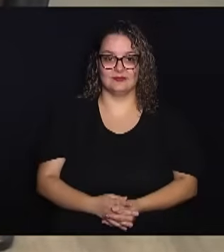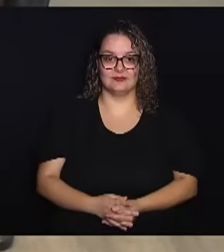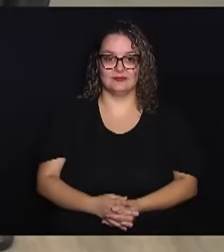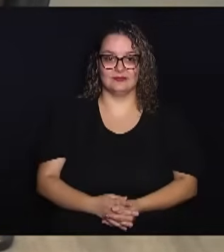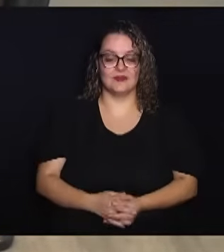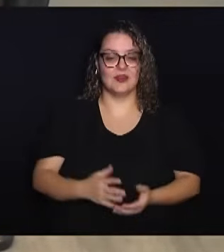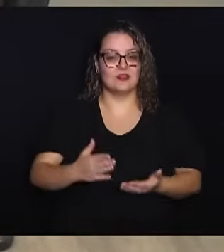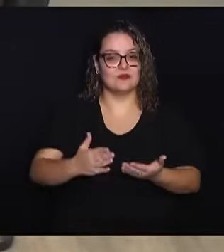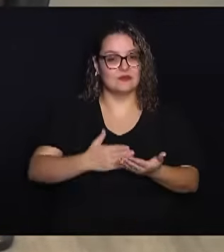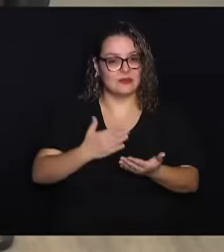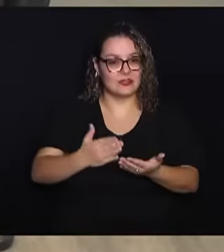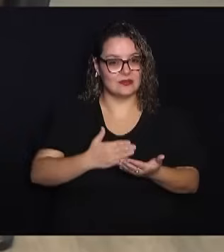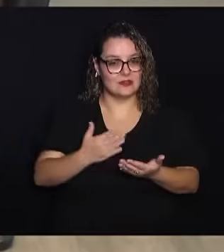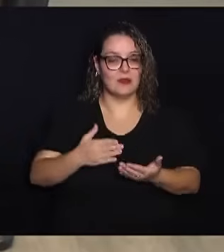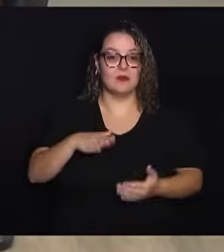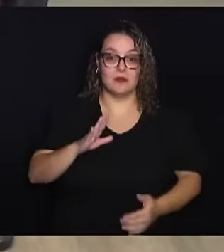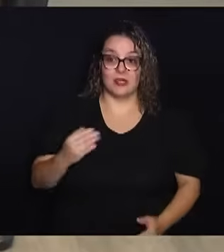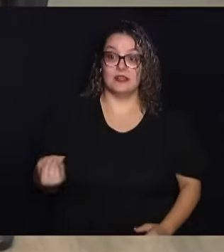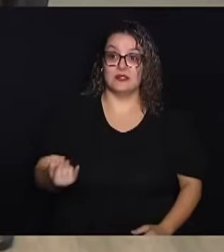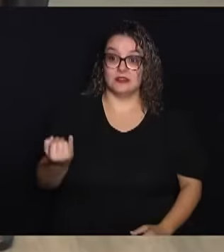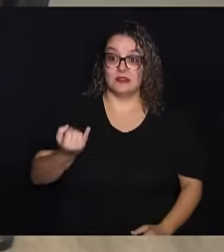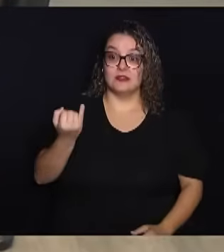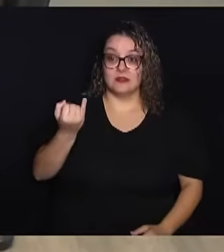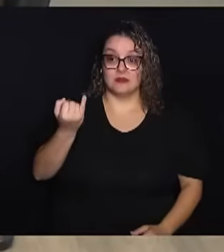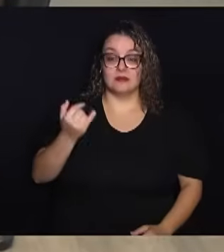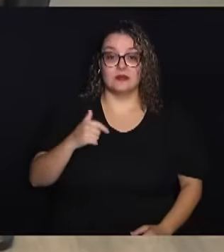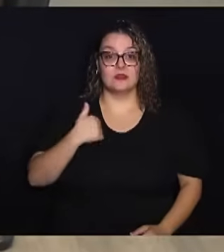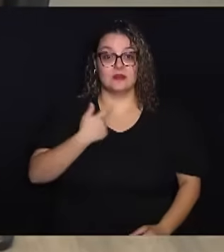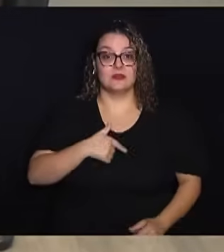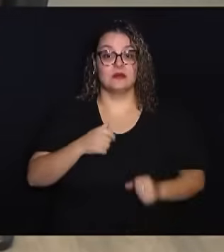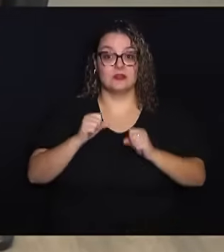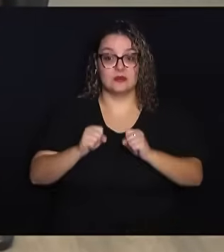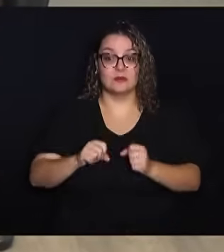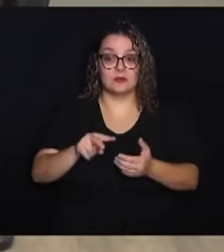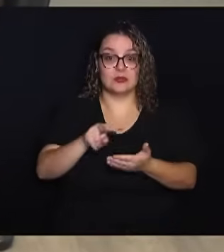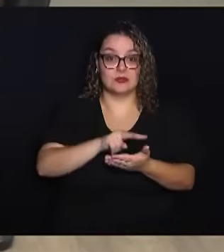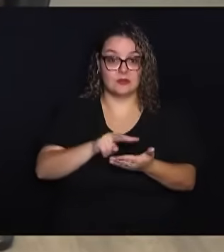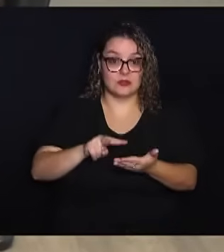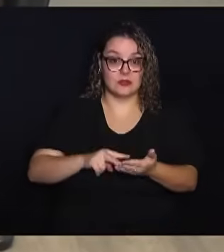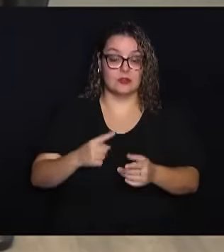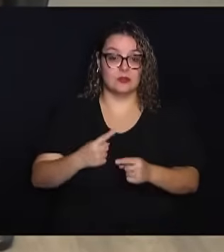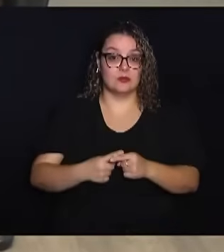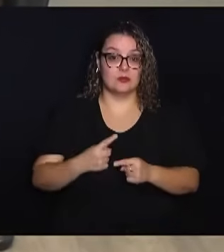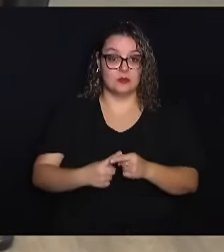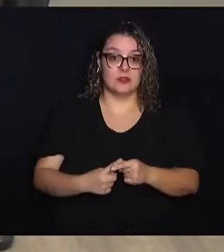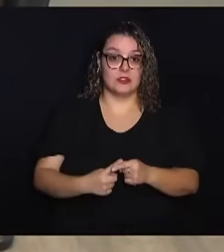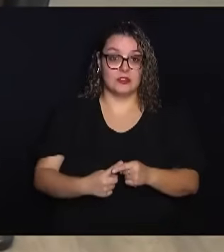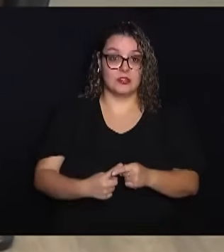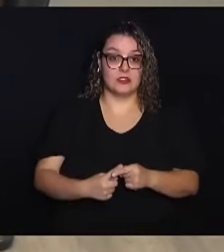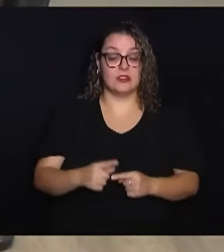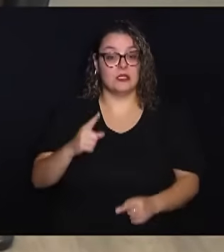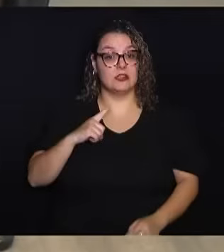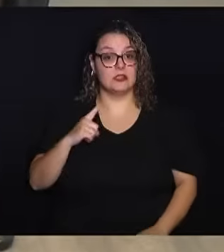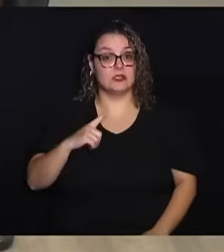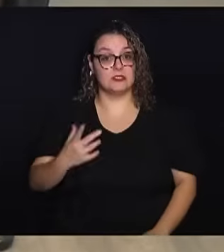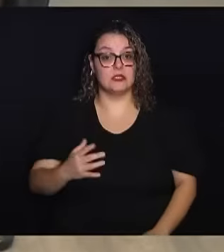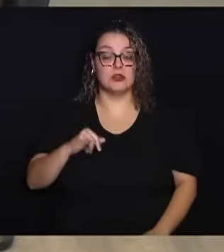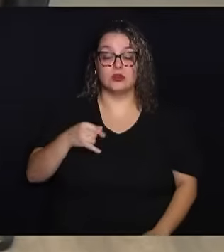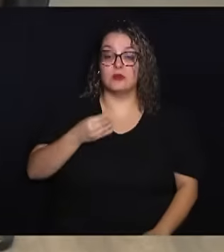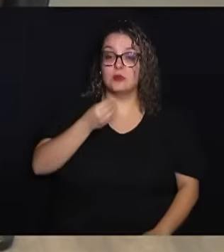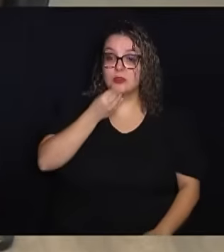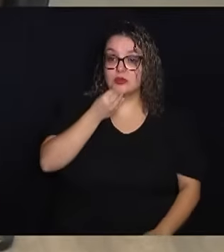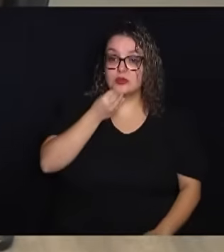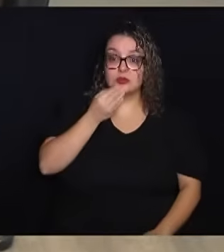livros, assim, acho que mais interessantes que a gente pode ler, porque aqui você tem oportunidade